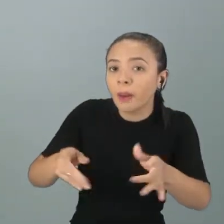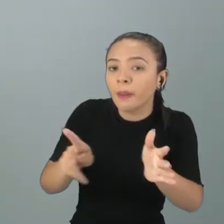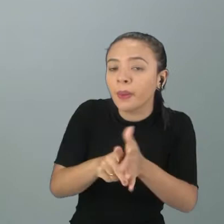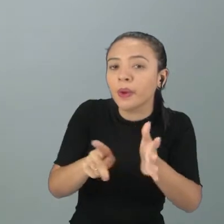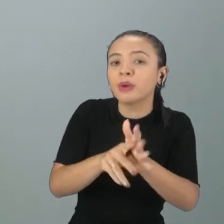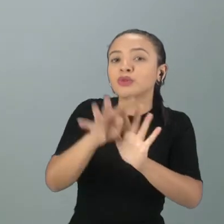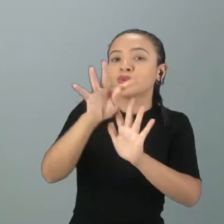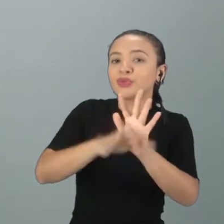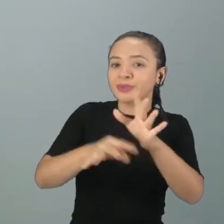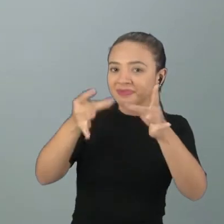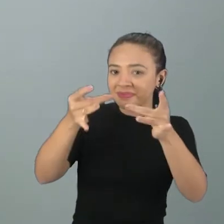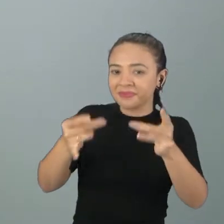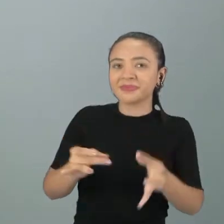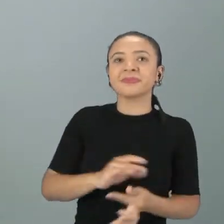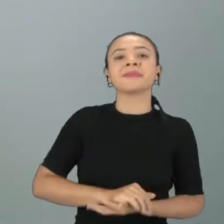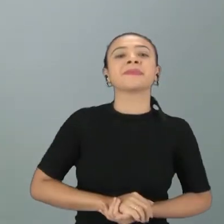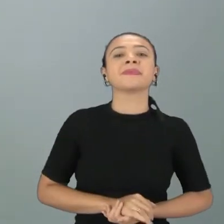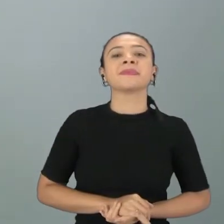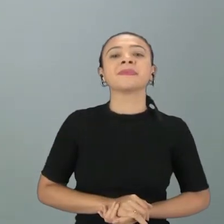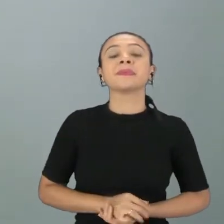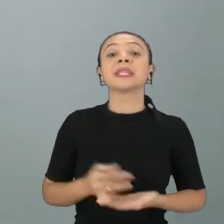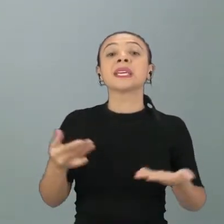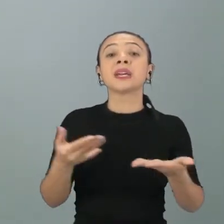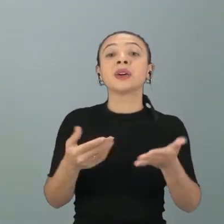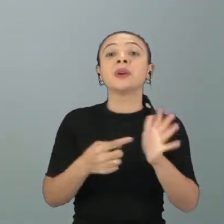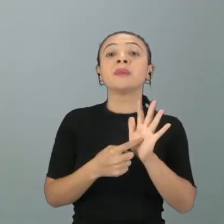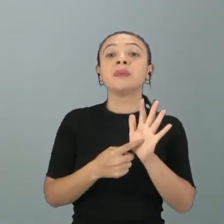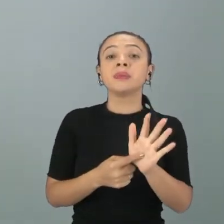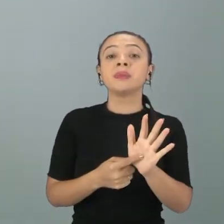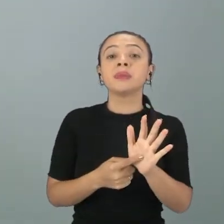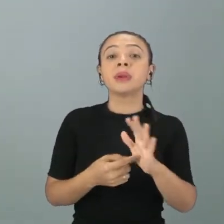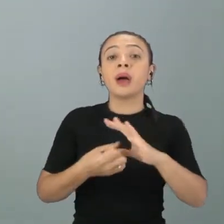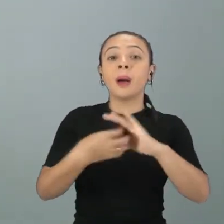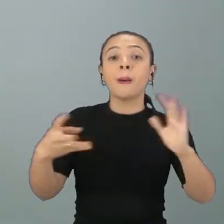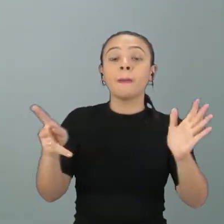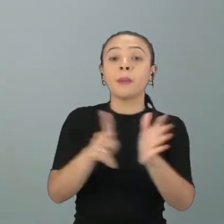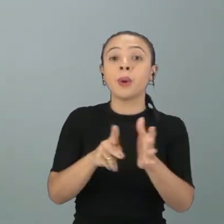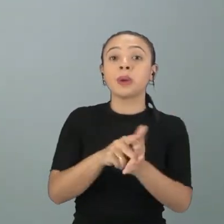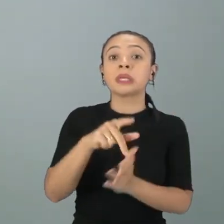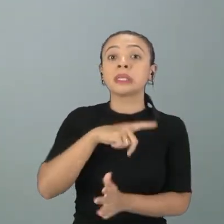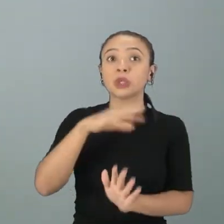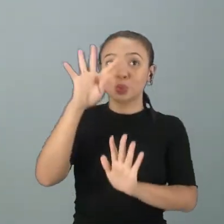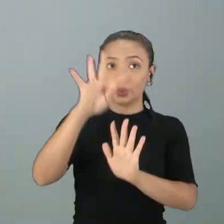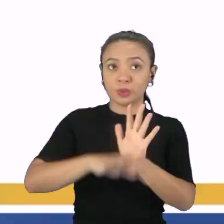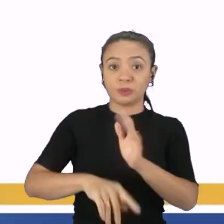descritivo. Vamos observar agora as características encontradas no texto. Observe.